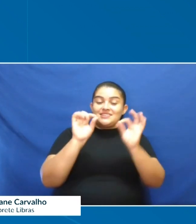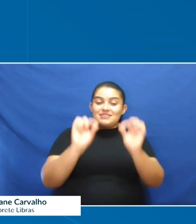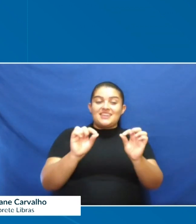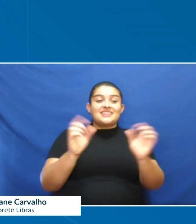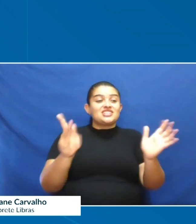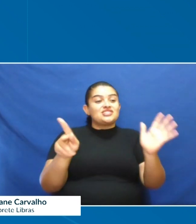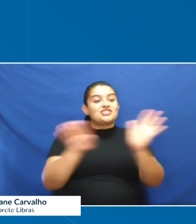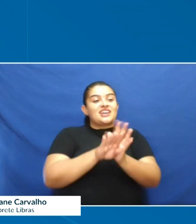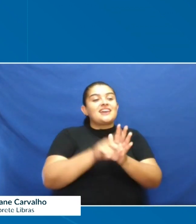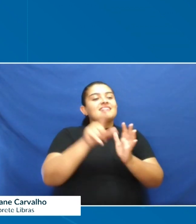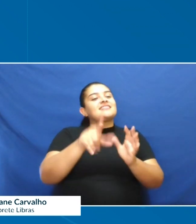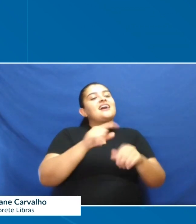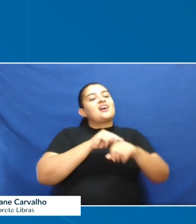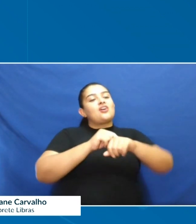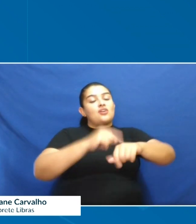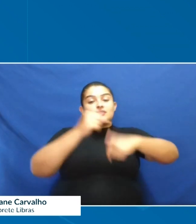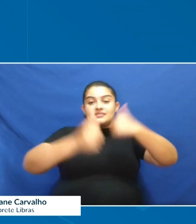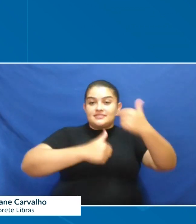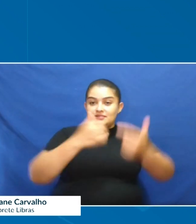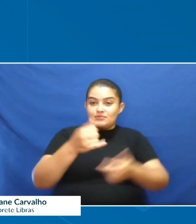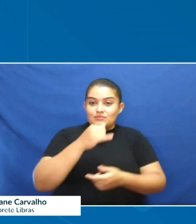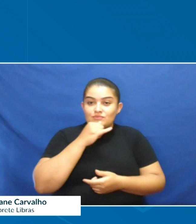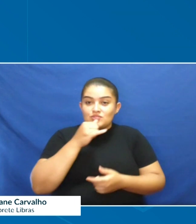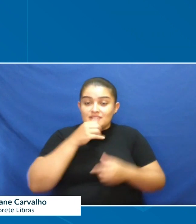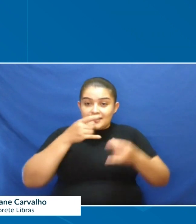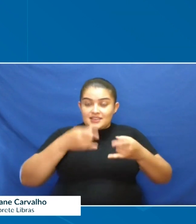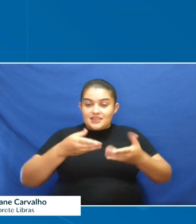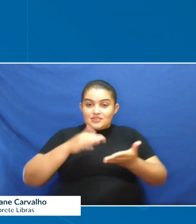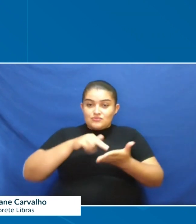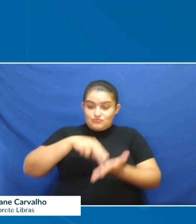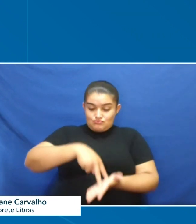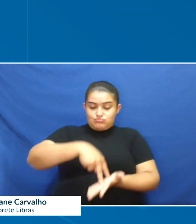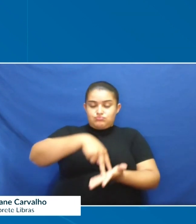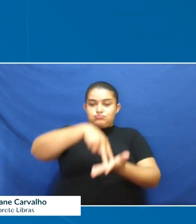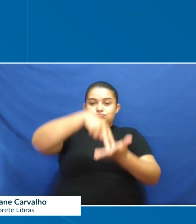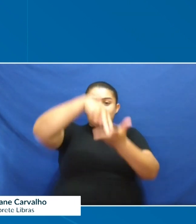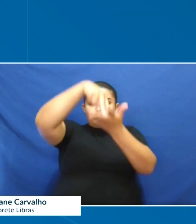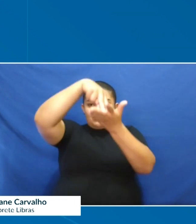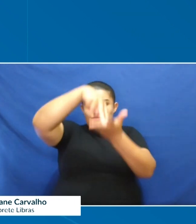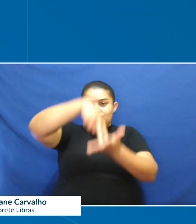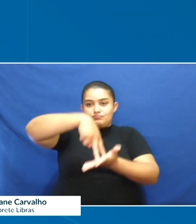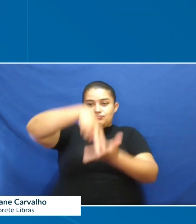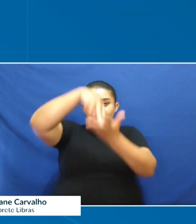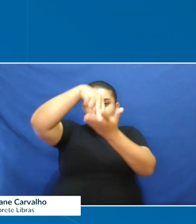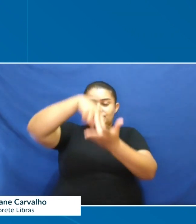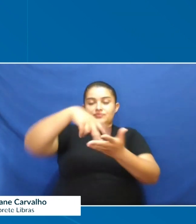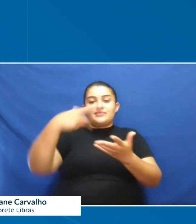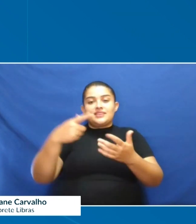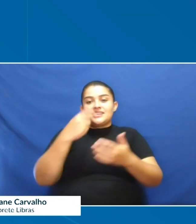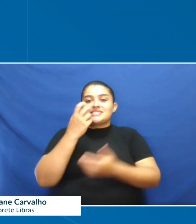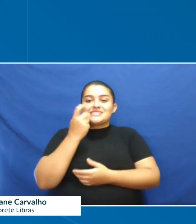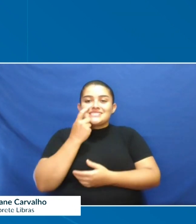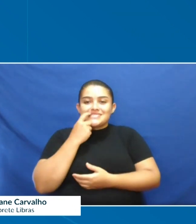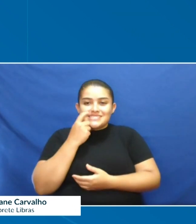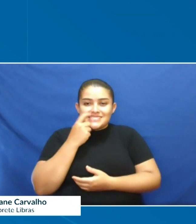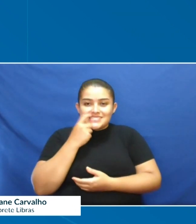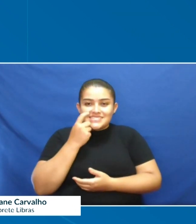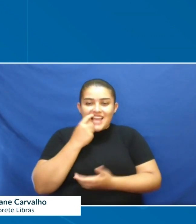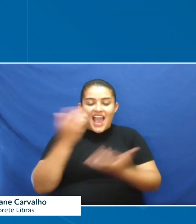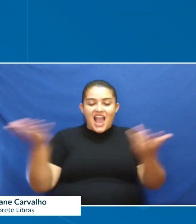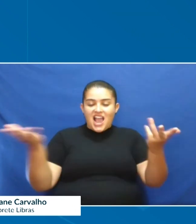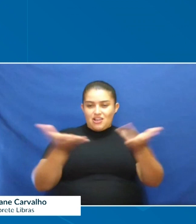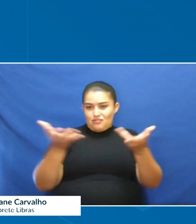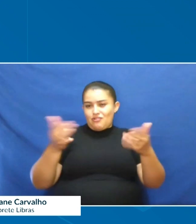aplicação. No caso dos elevadores, peças de material plástico, pelo menos por enquanto,